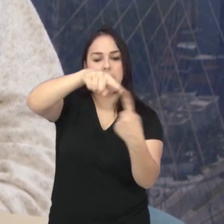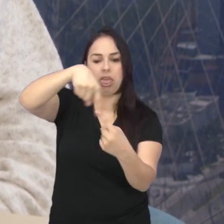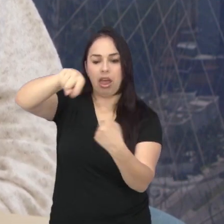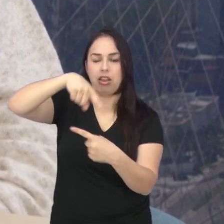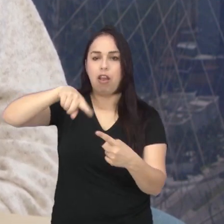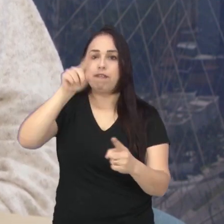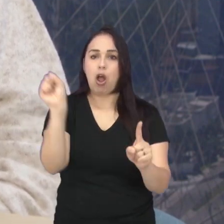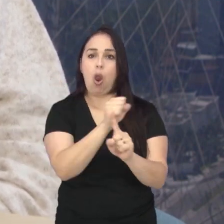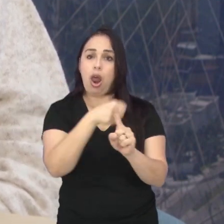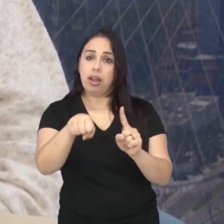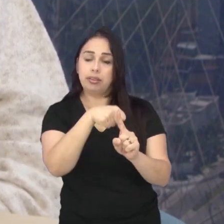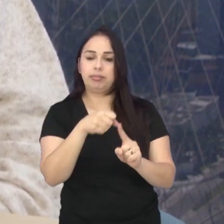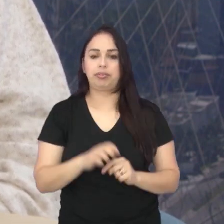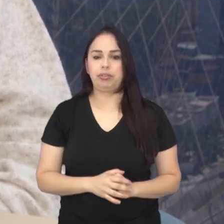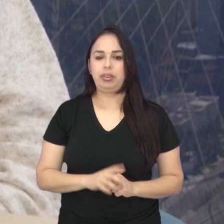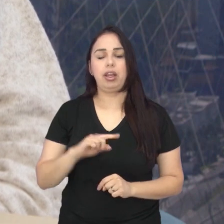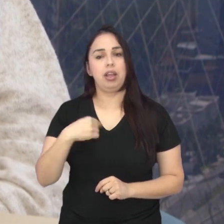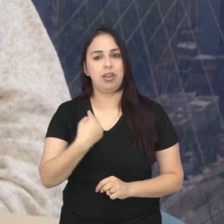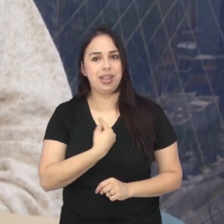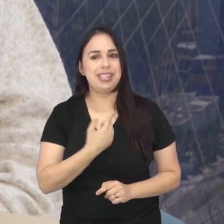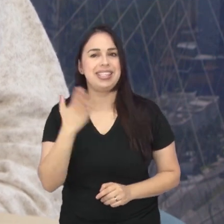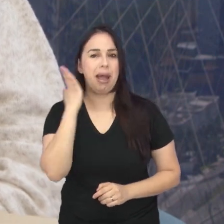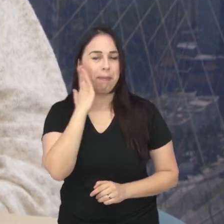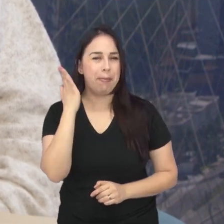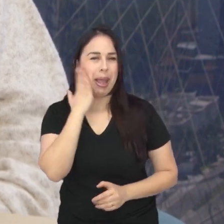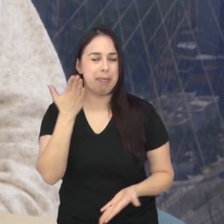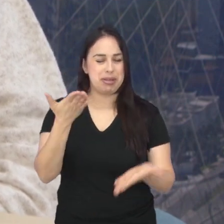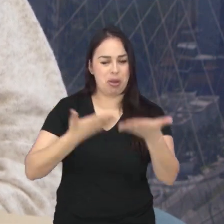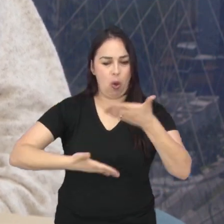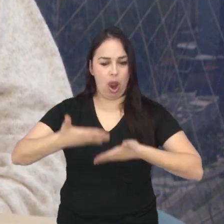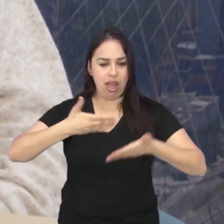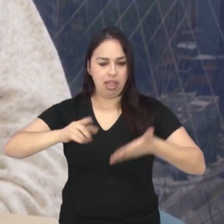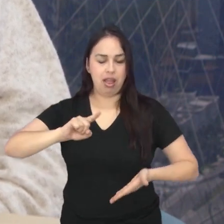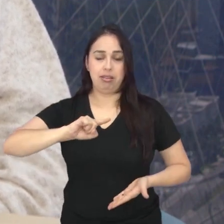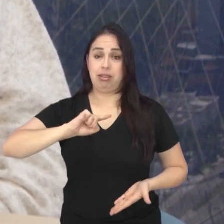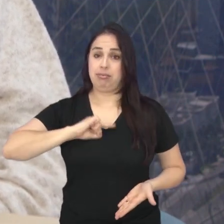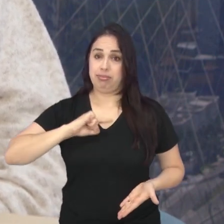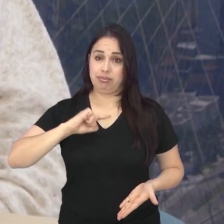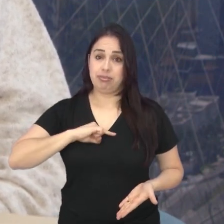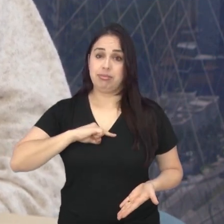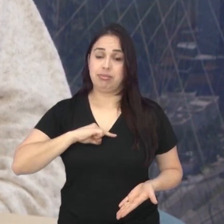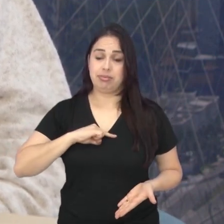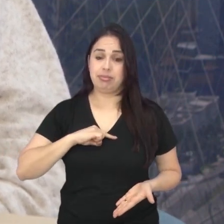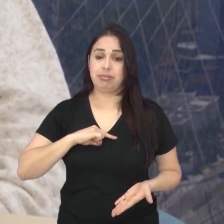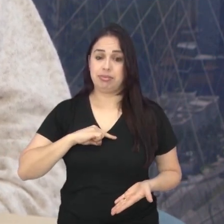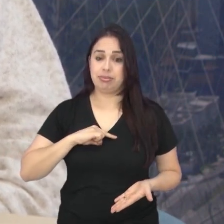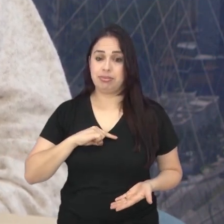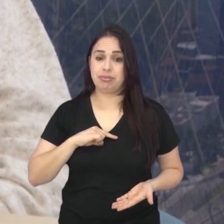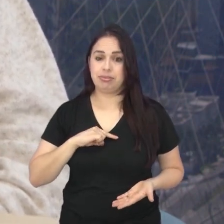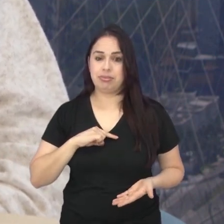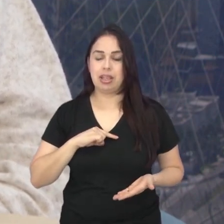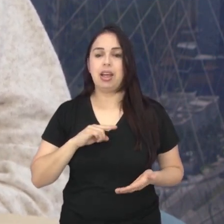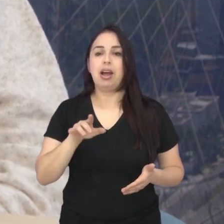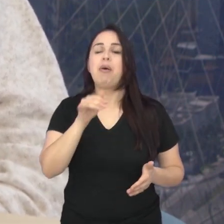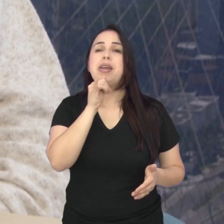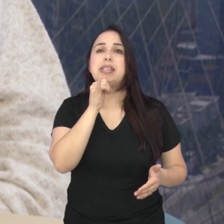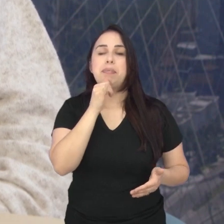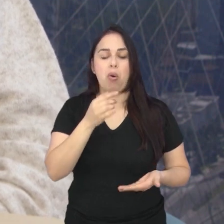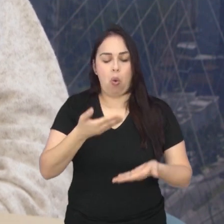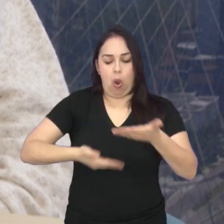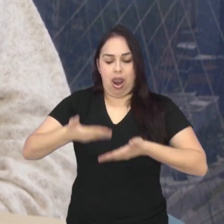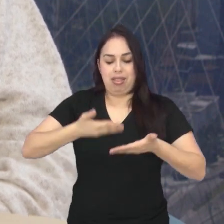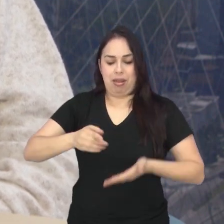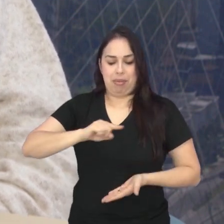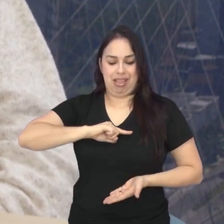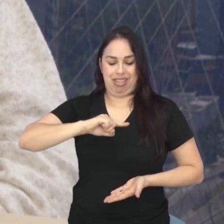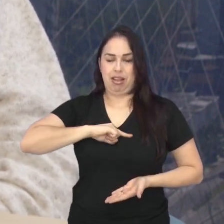sabe que esse tipo de relacionamento abusivo, ele não é linear, né?